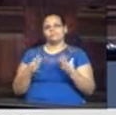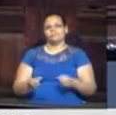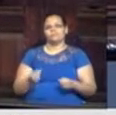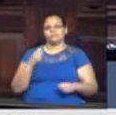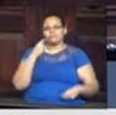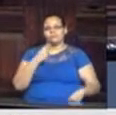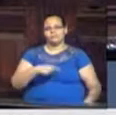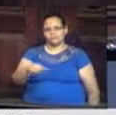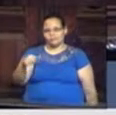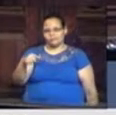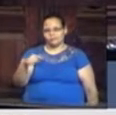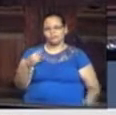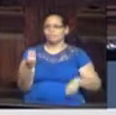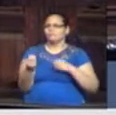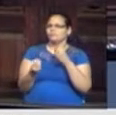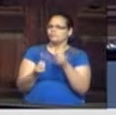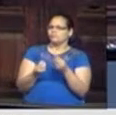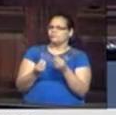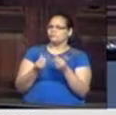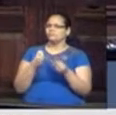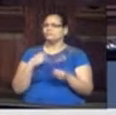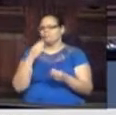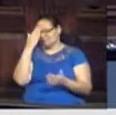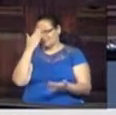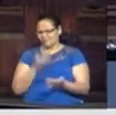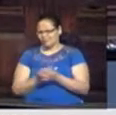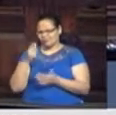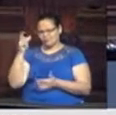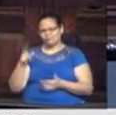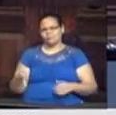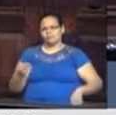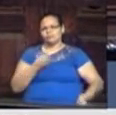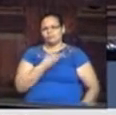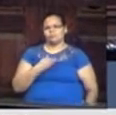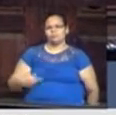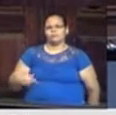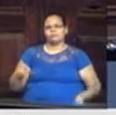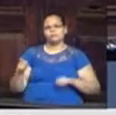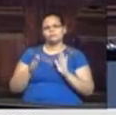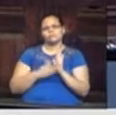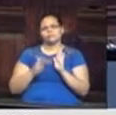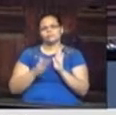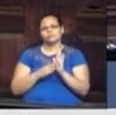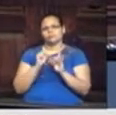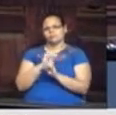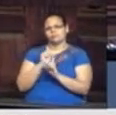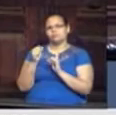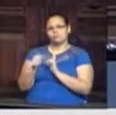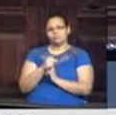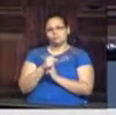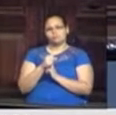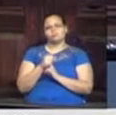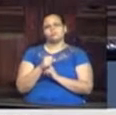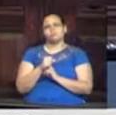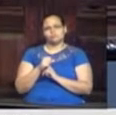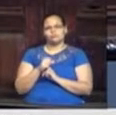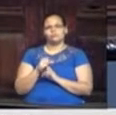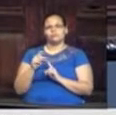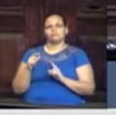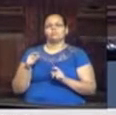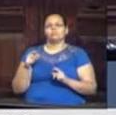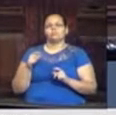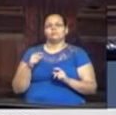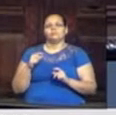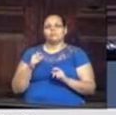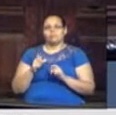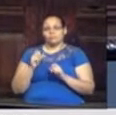aprovada essa semana. Como é que pode-se ter confiança num governo que propõe à sociedade um duro ajuste fiscal,